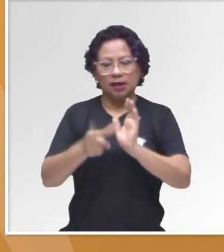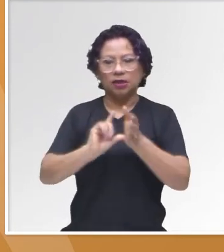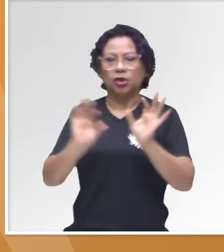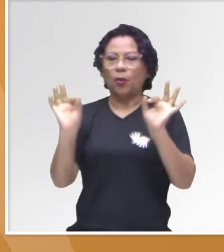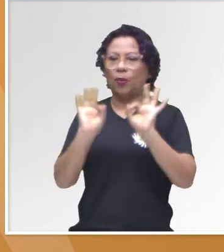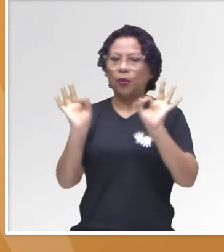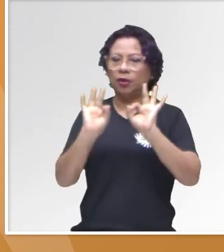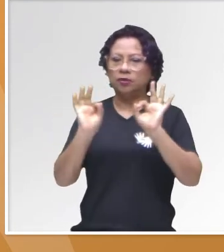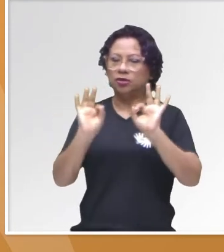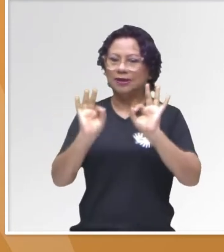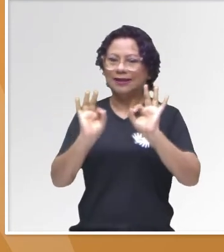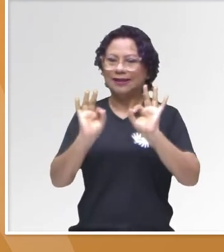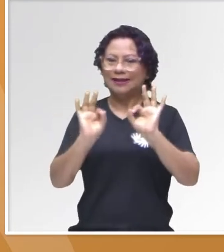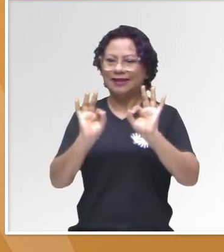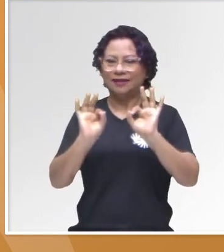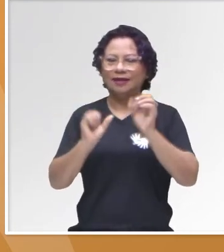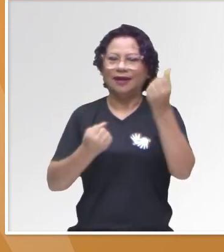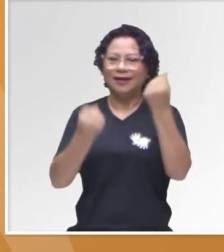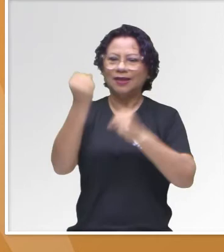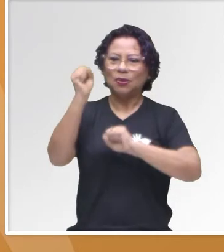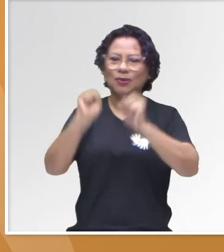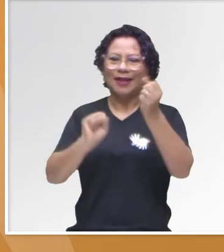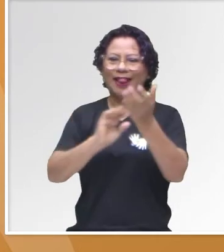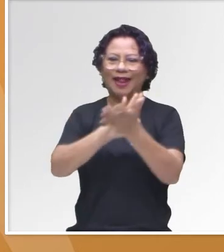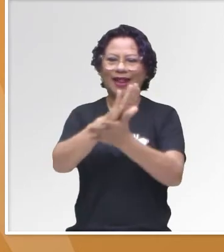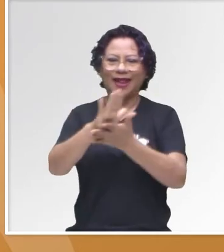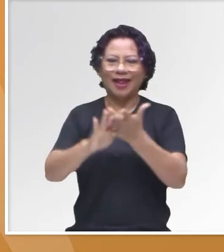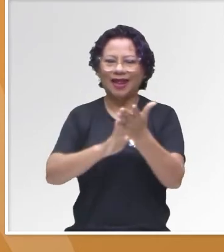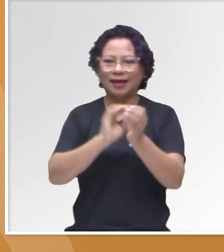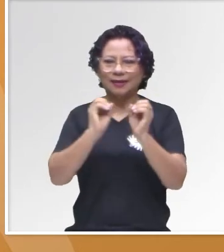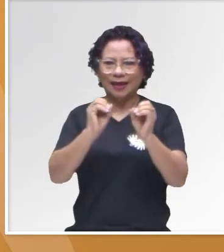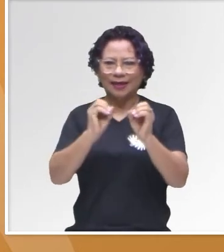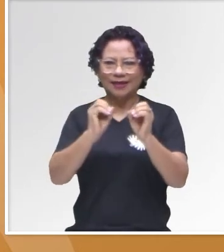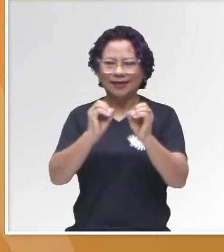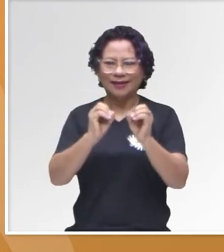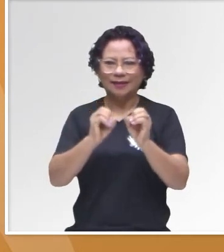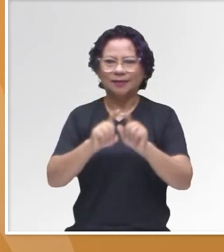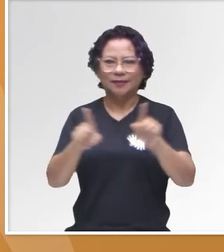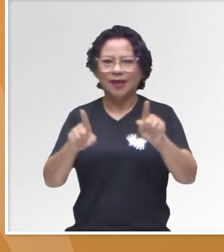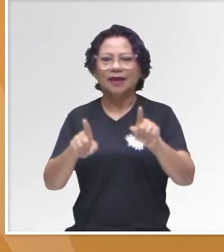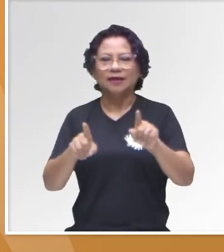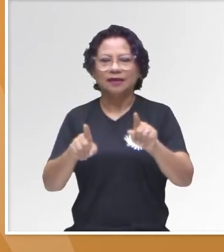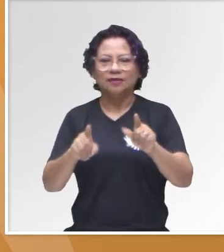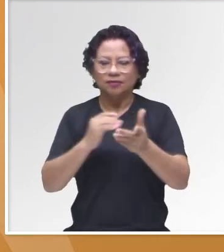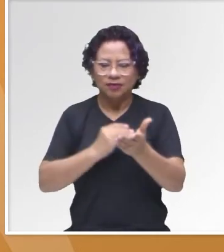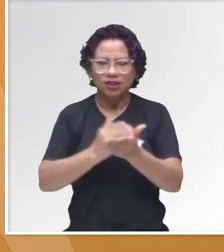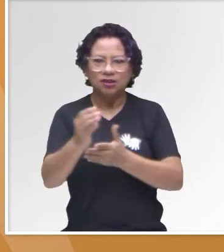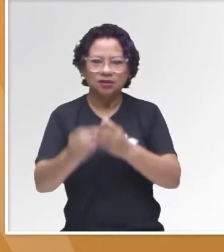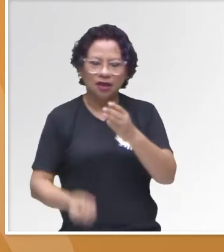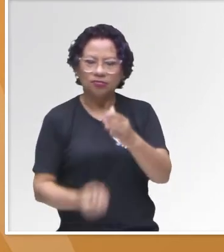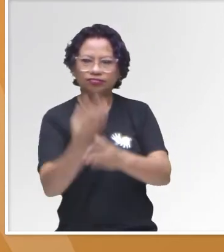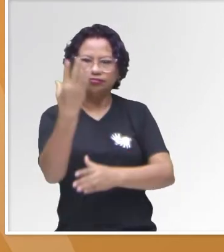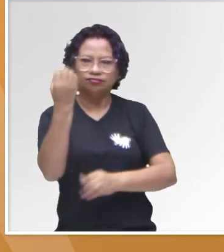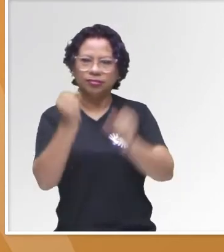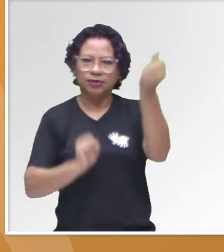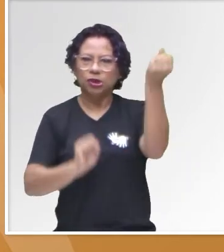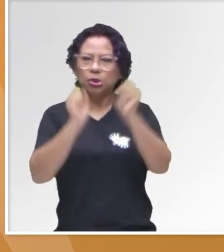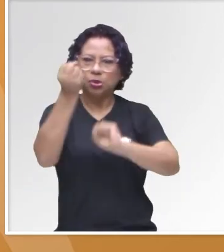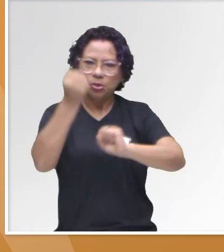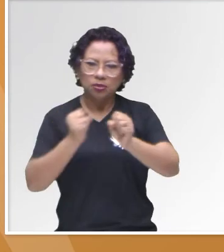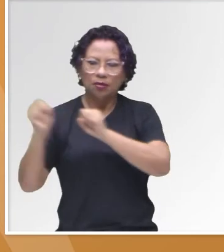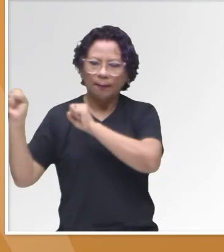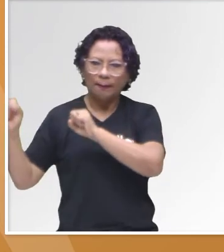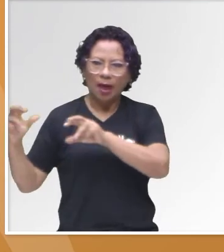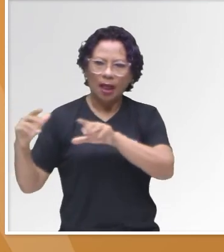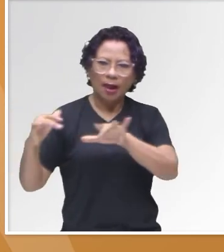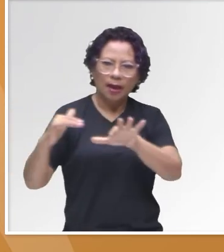vão crescendo e atraindo cada vez mais as pessoas ali para aquele local, ocasionando aí o que a gente viu anteriormente